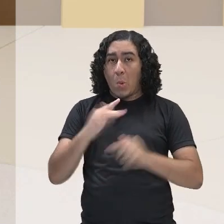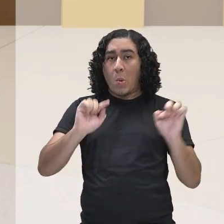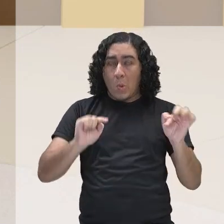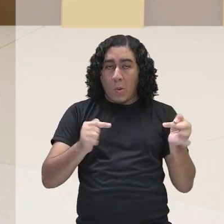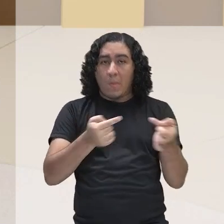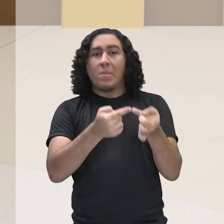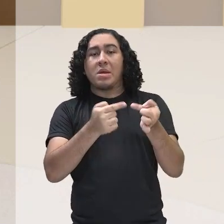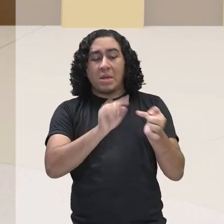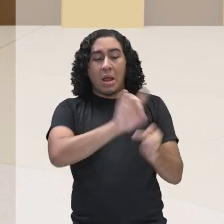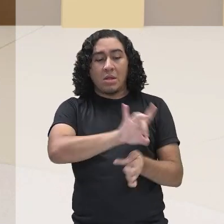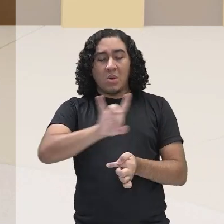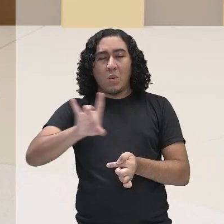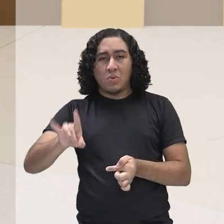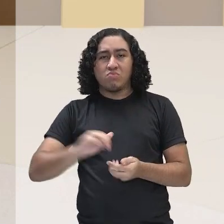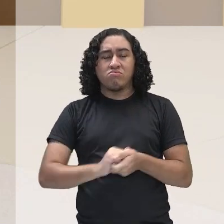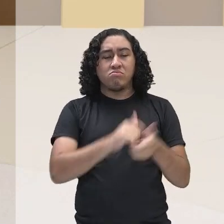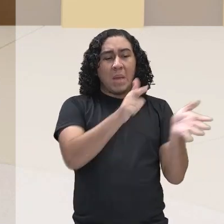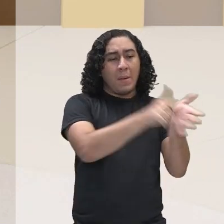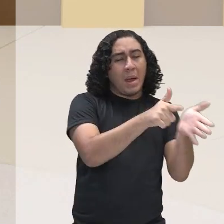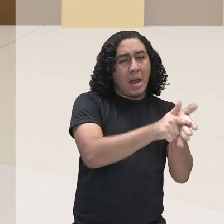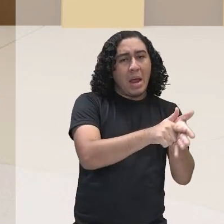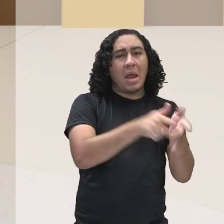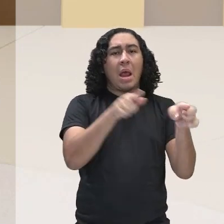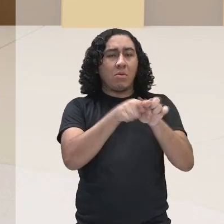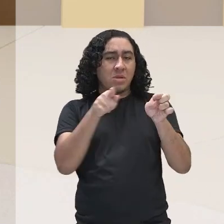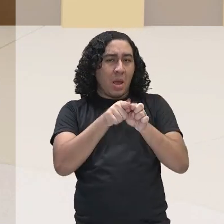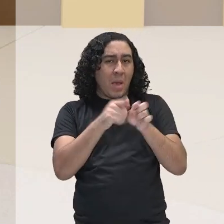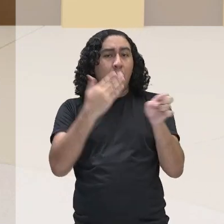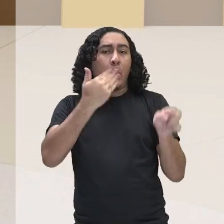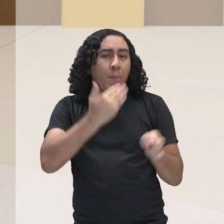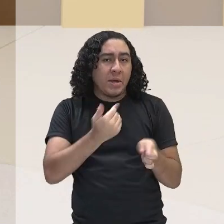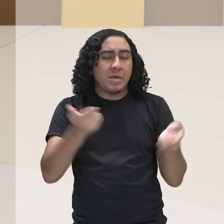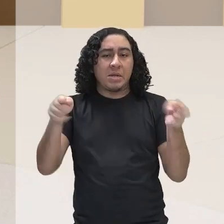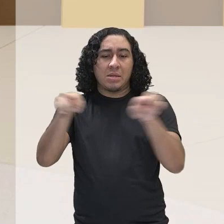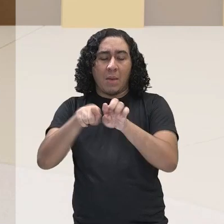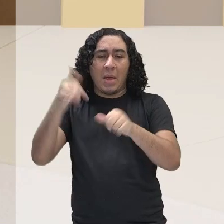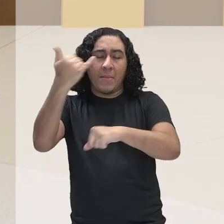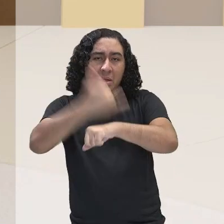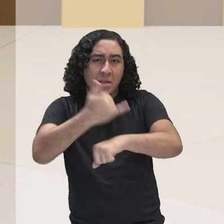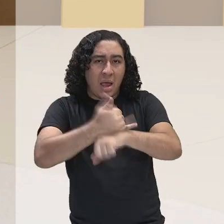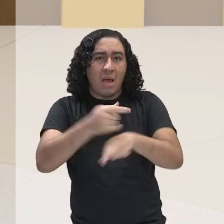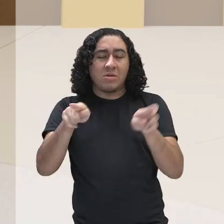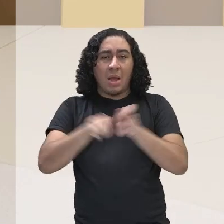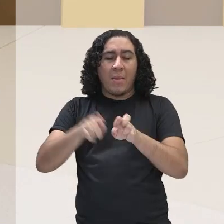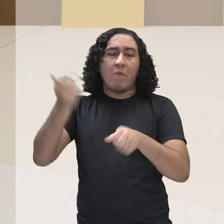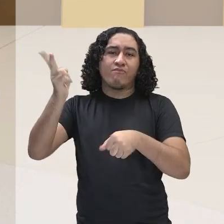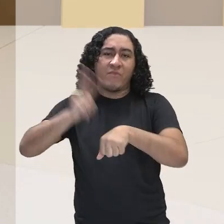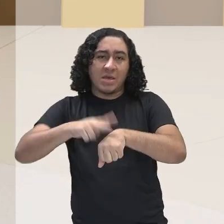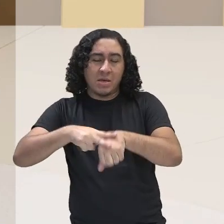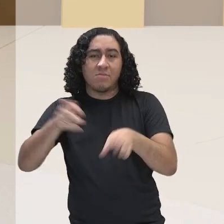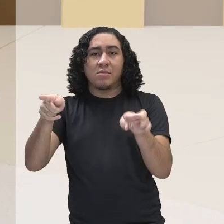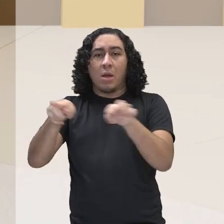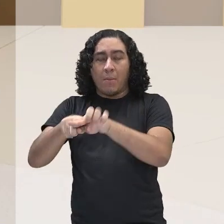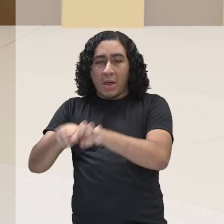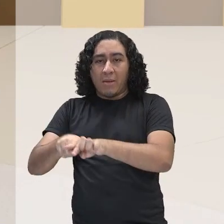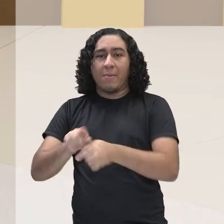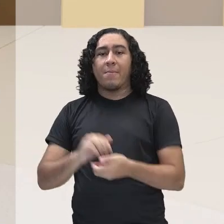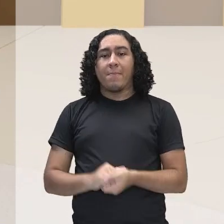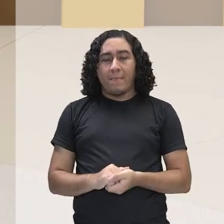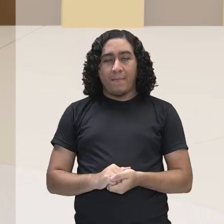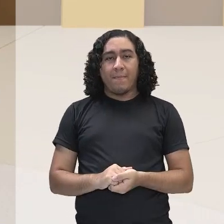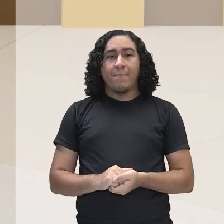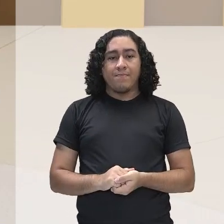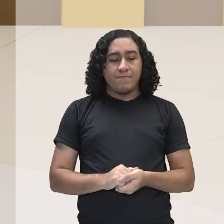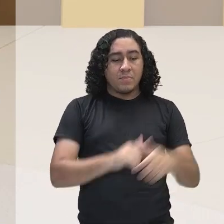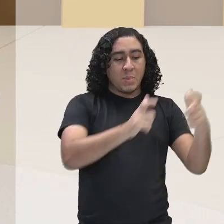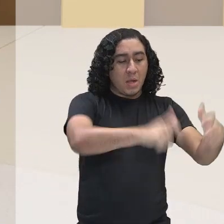determinar cada item, né? O papel, os orgânicos, os metais, o vidro, tá bom? E aí, com base nisso, a